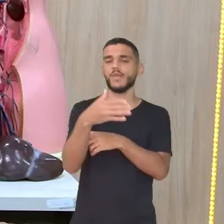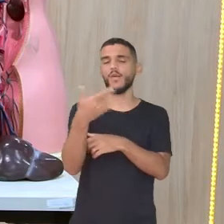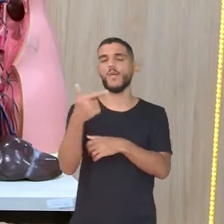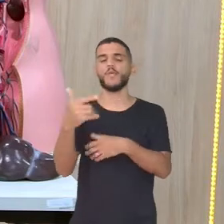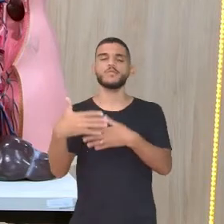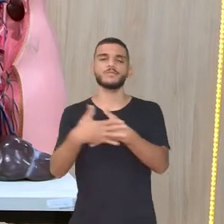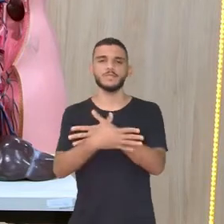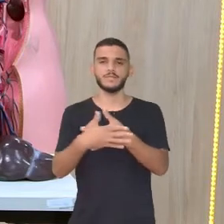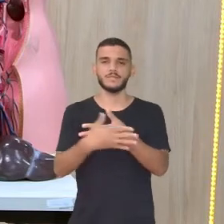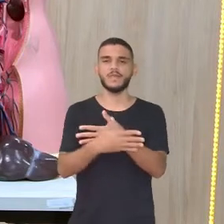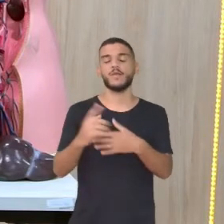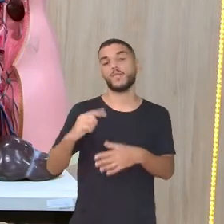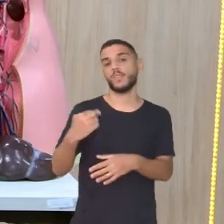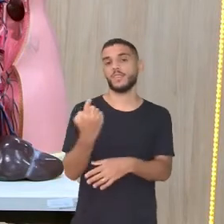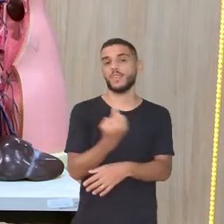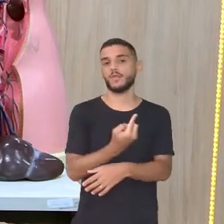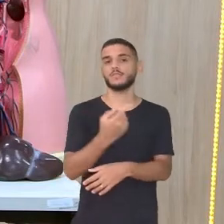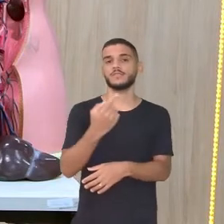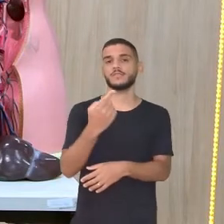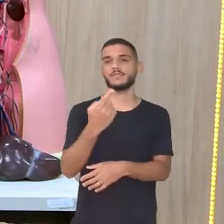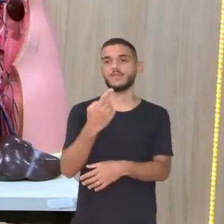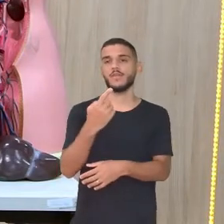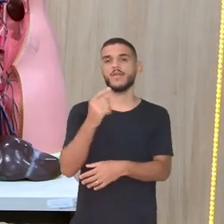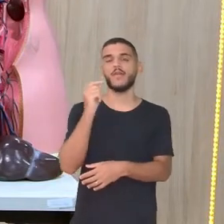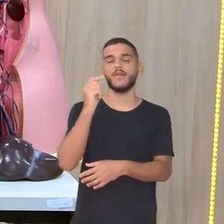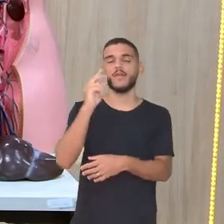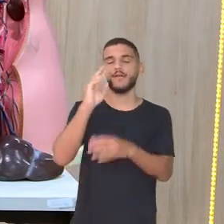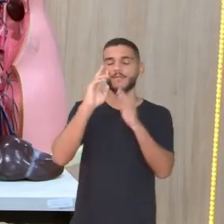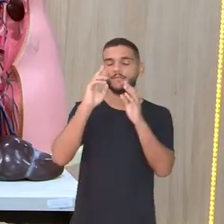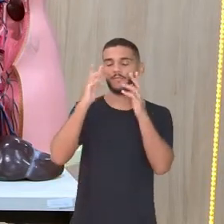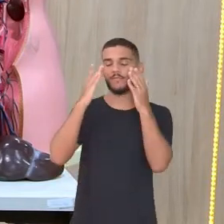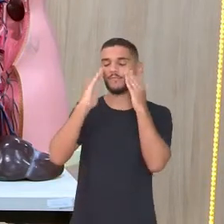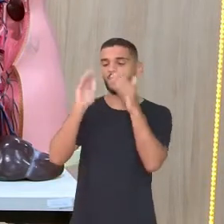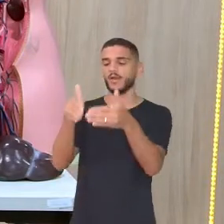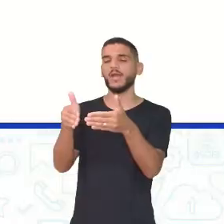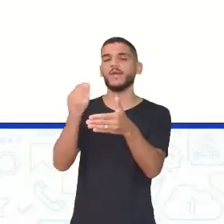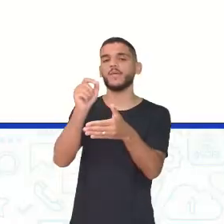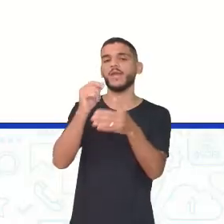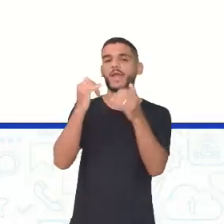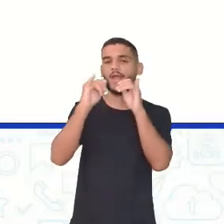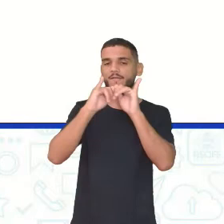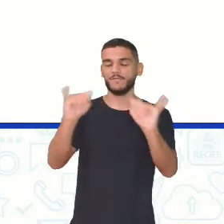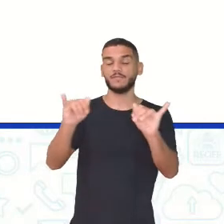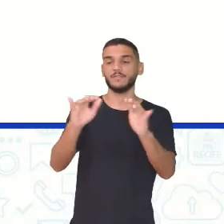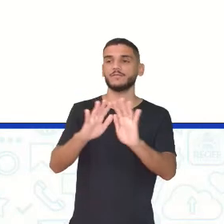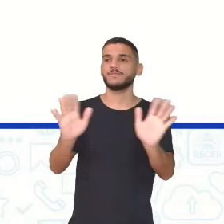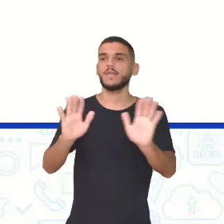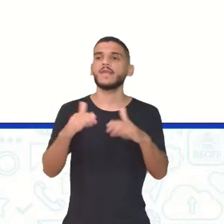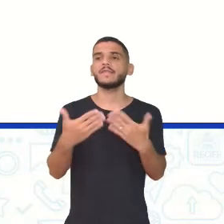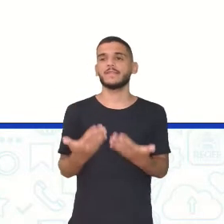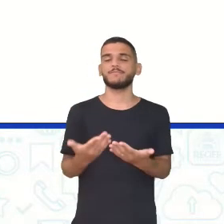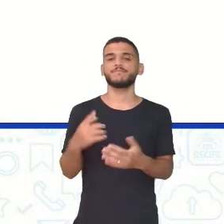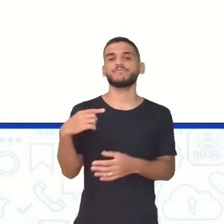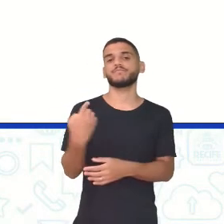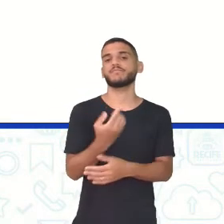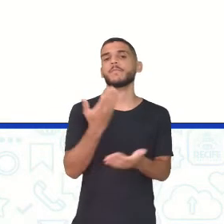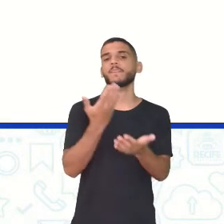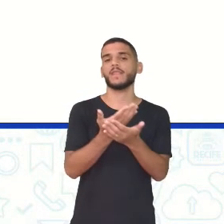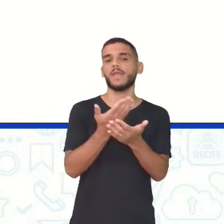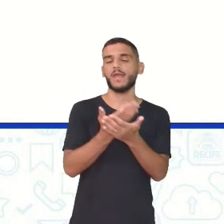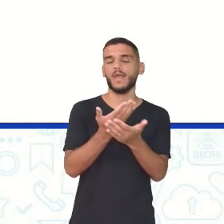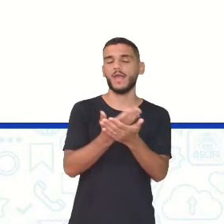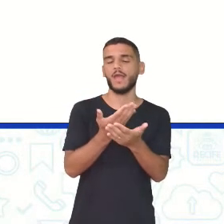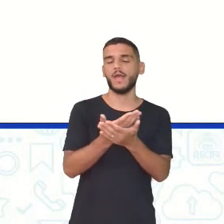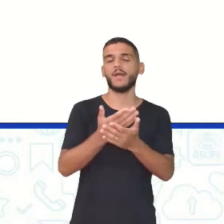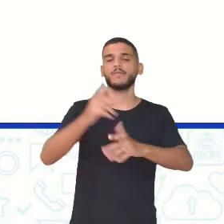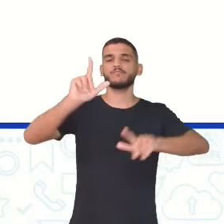tecidos, a gente vai ver alguns avisos. E o primeiro aviso é em relação às nossas aulas, né? Essas aulas, nossas aulas que passam na TV e